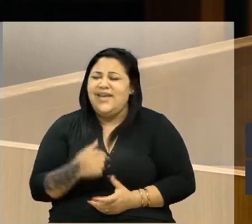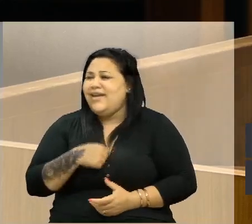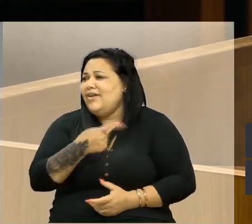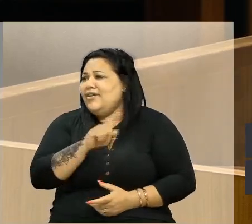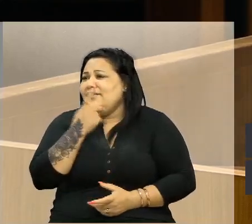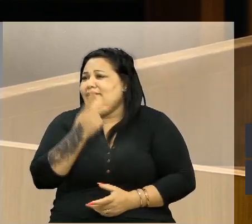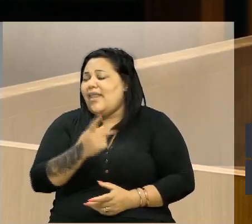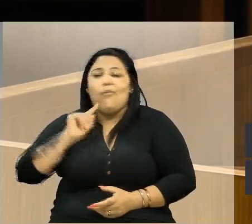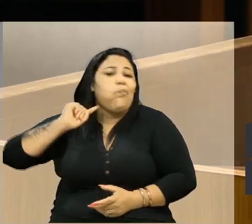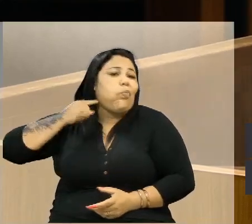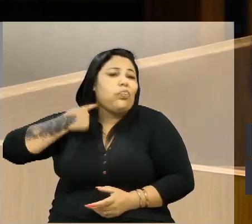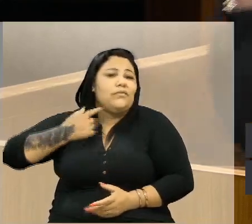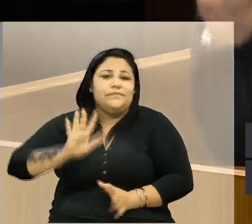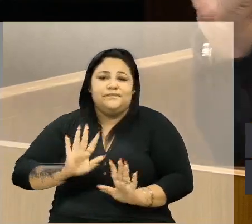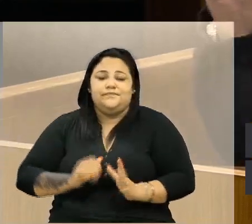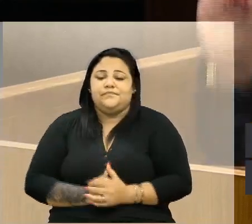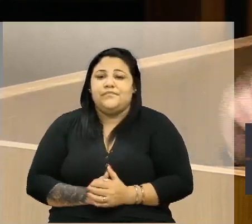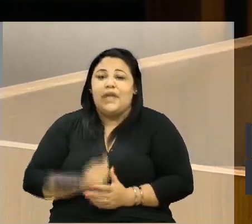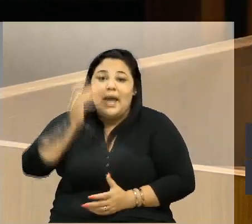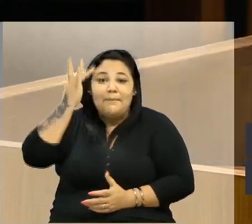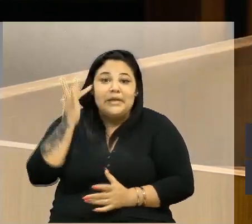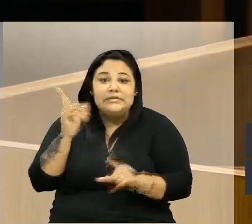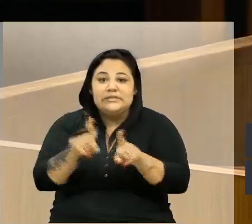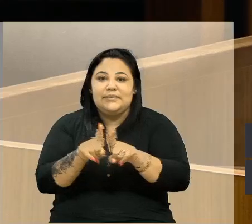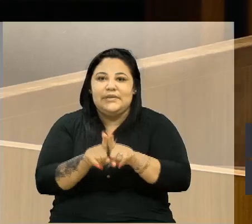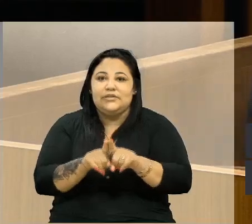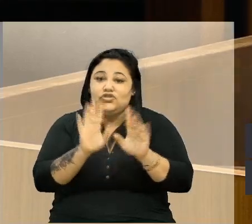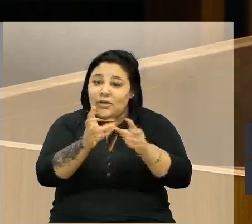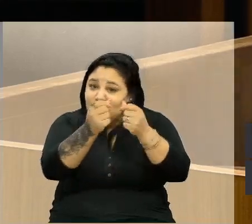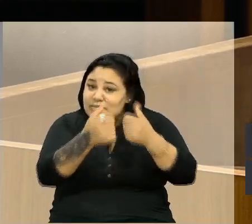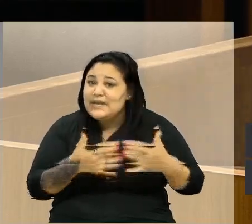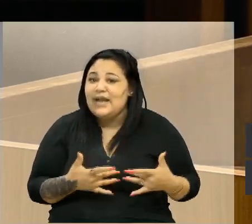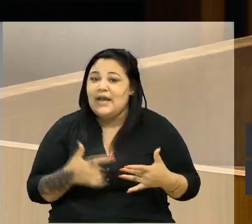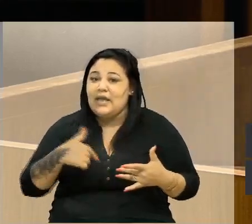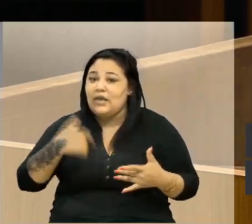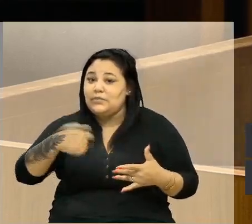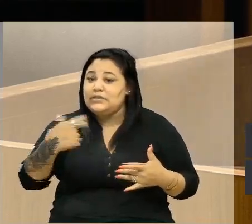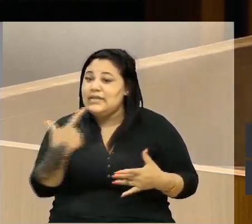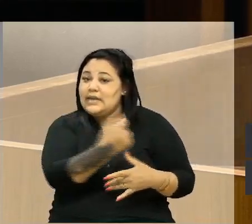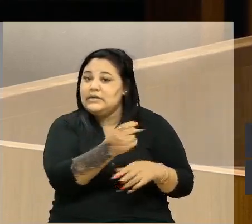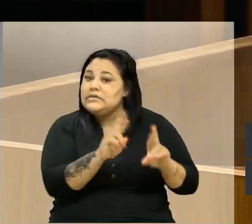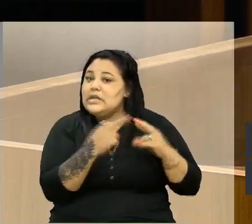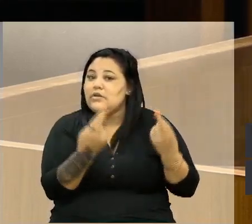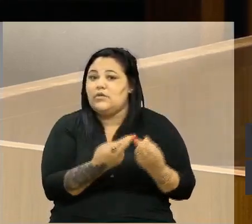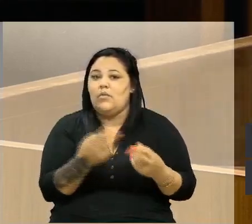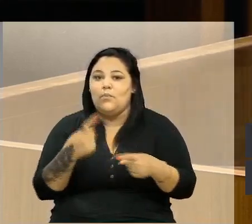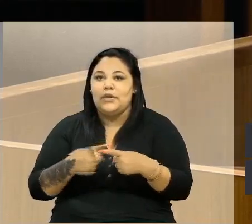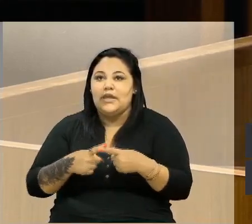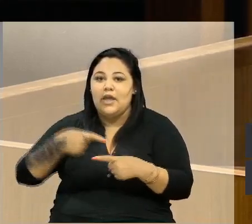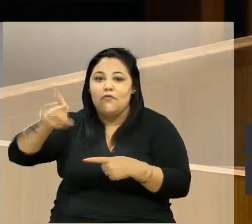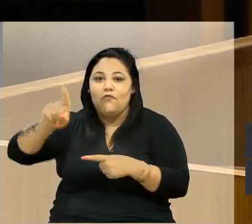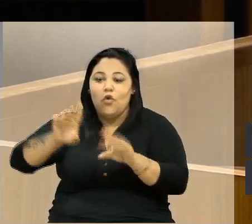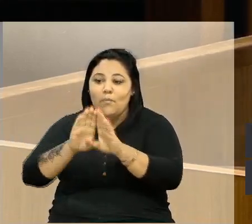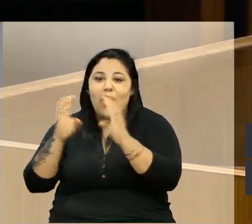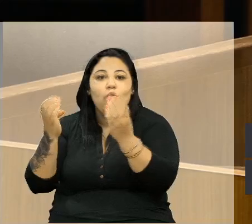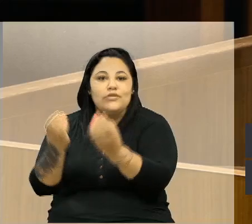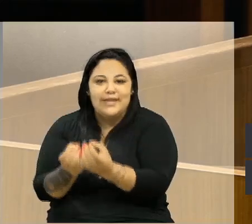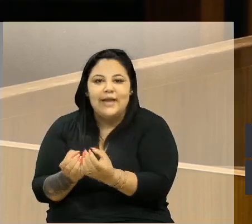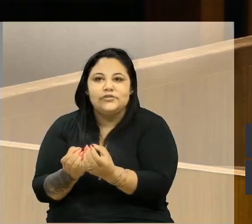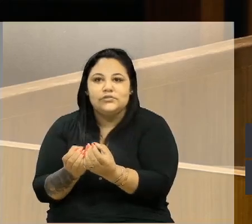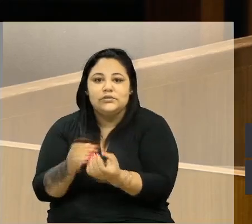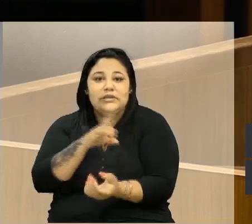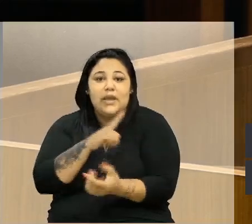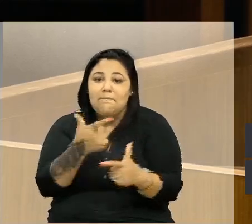do lixo. Amanhã também, já vou justificar, vou ter que sair antes da sessão, porque vou ter que ir lá numa comunidade que está